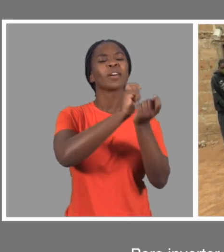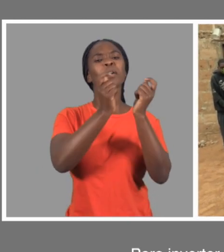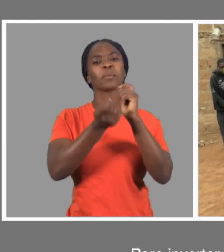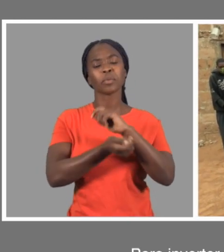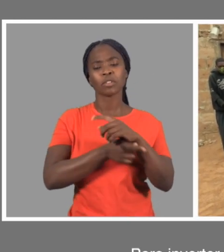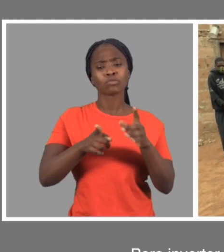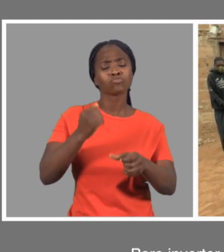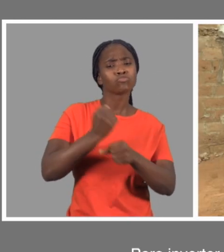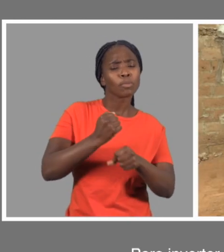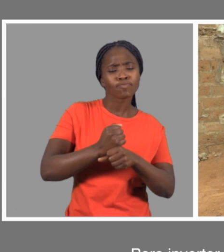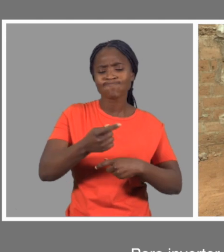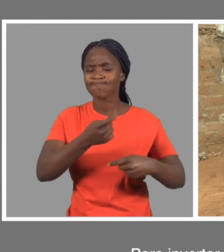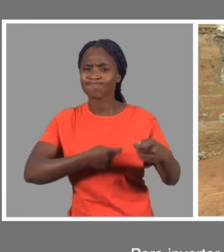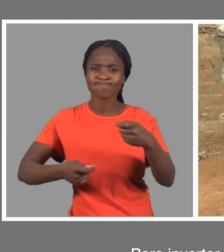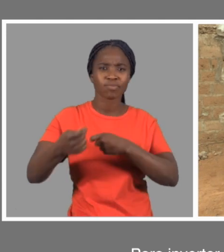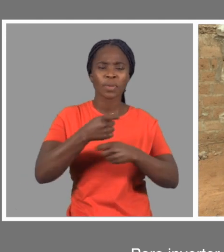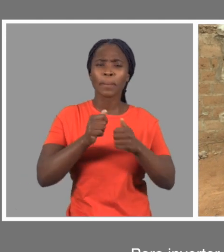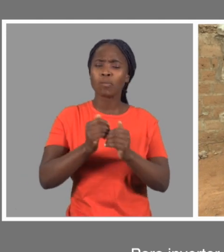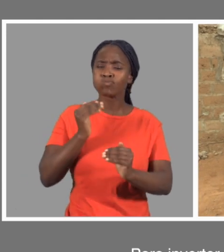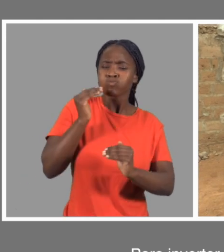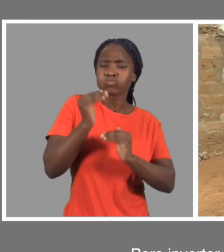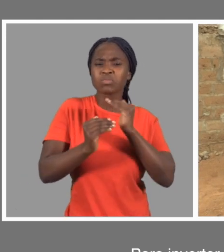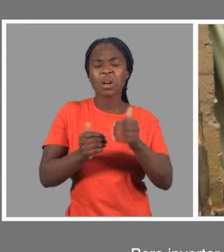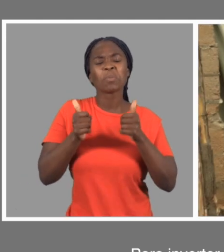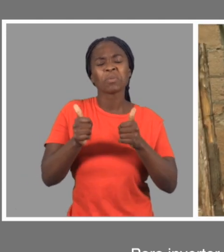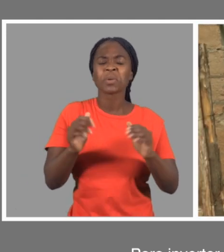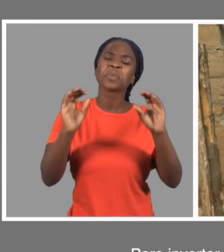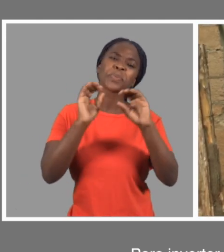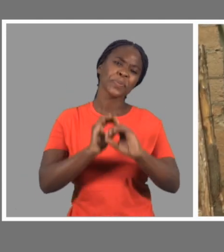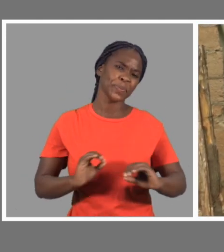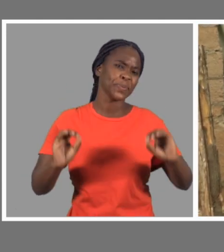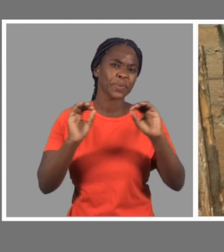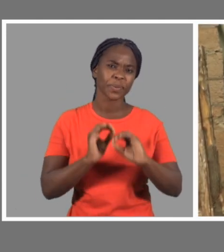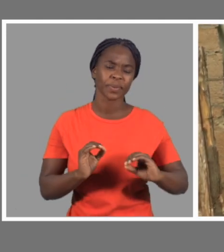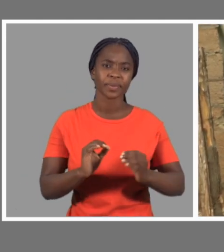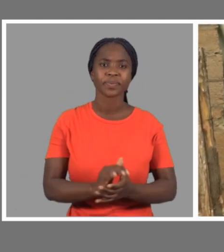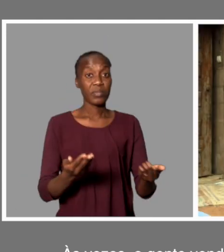esta nova situação ele apostou no negócio mas nem sempre vai bem